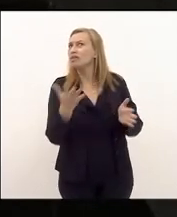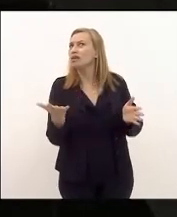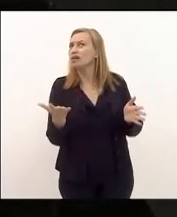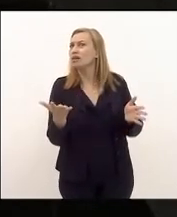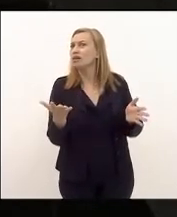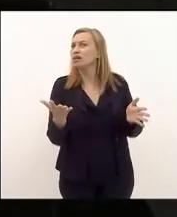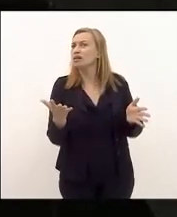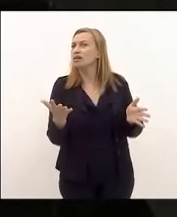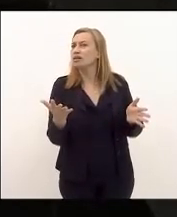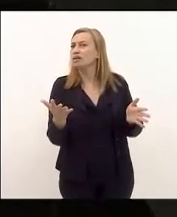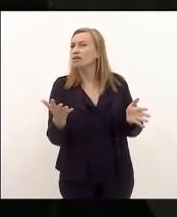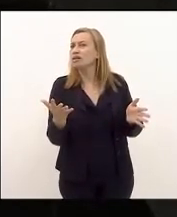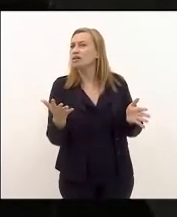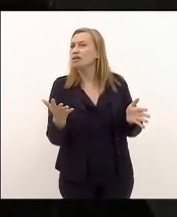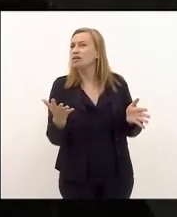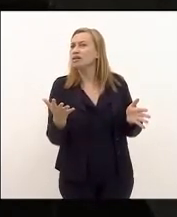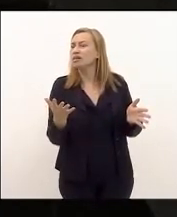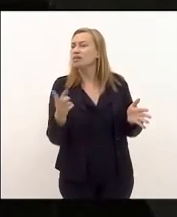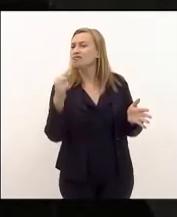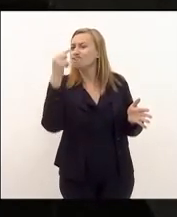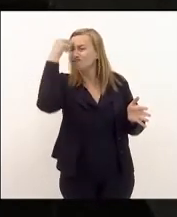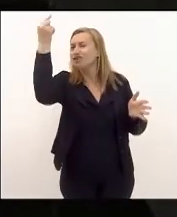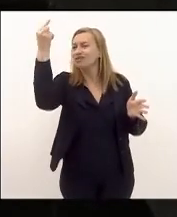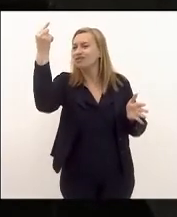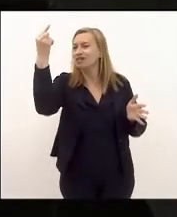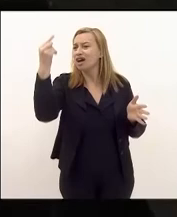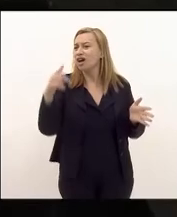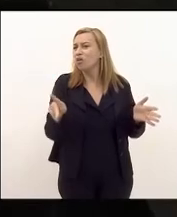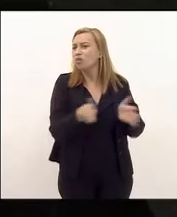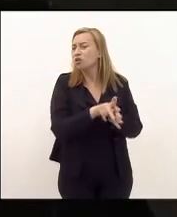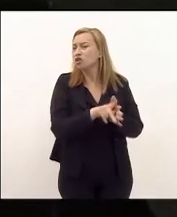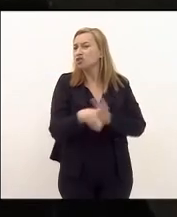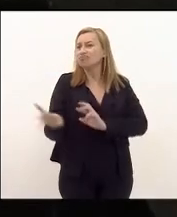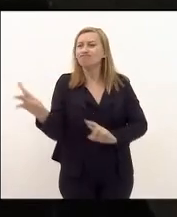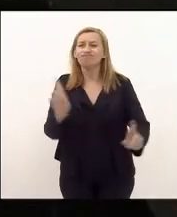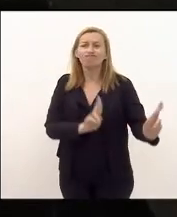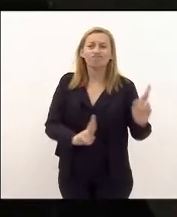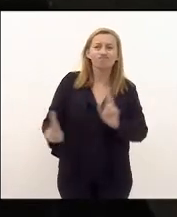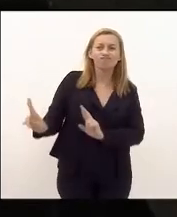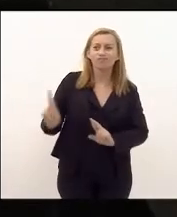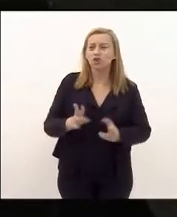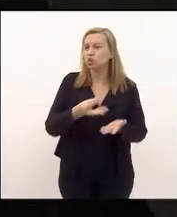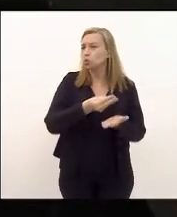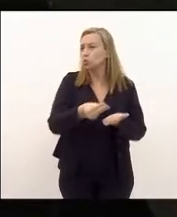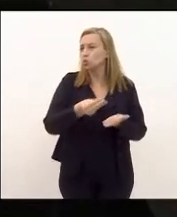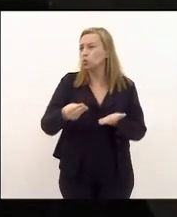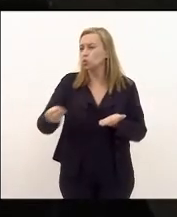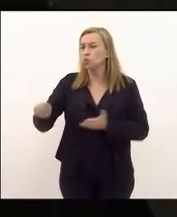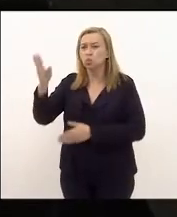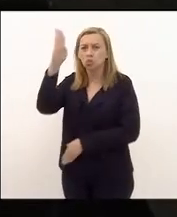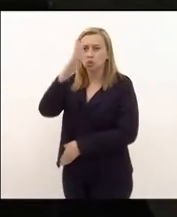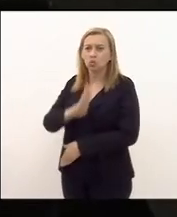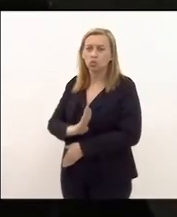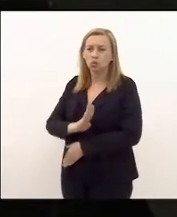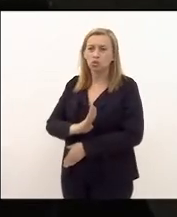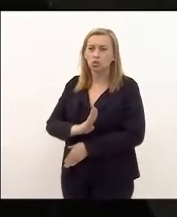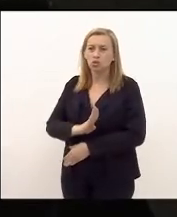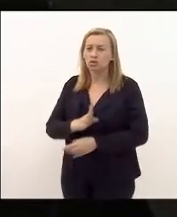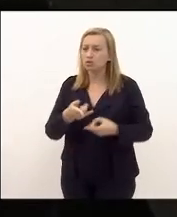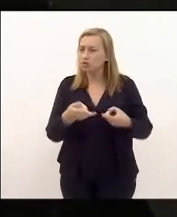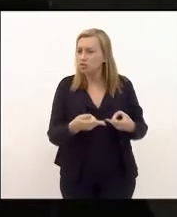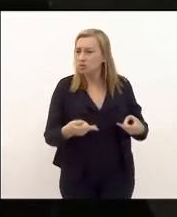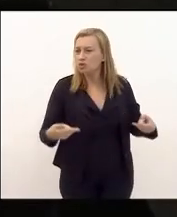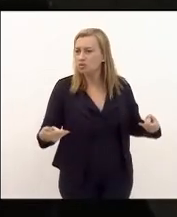a pachorra de vetar, que foi o projeto relacionado à distribuição gratuita de